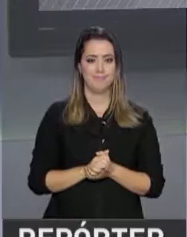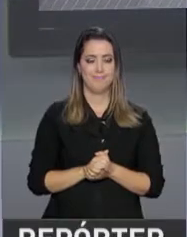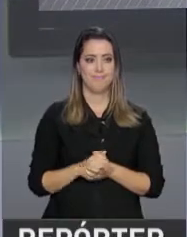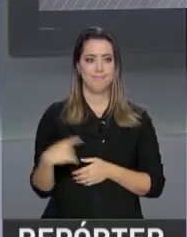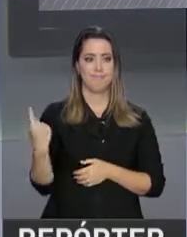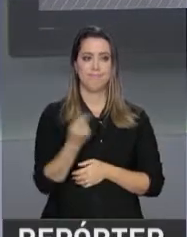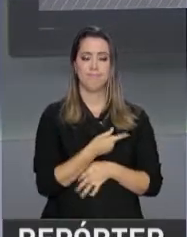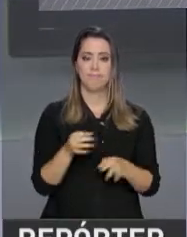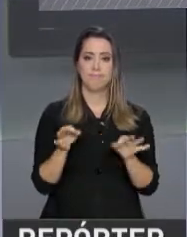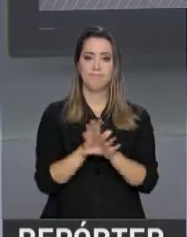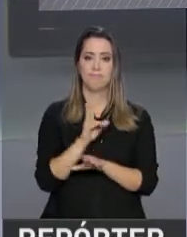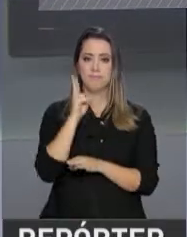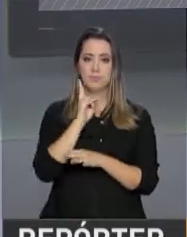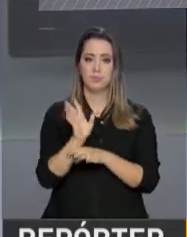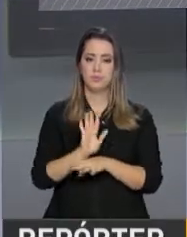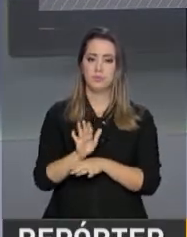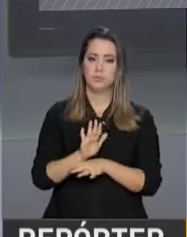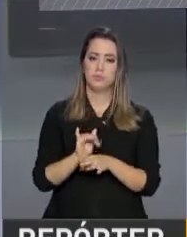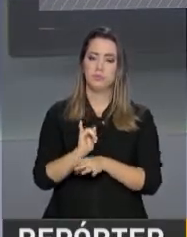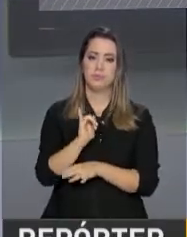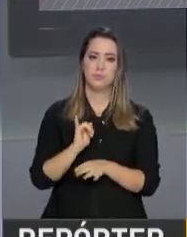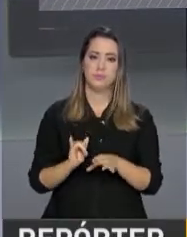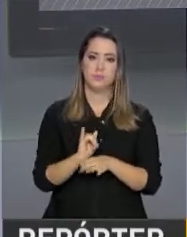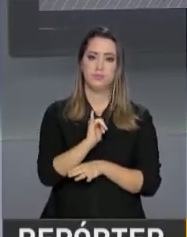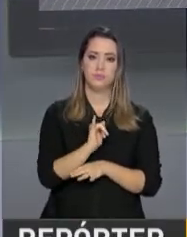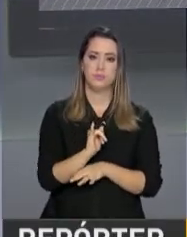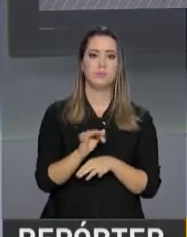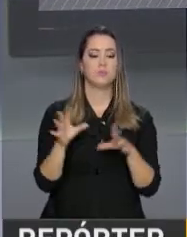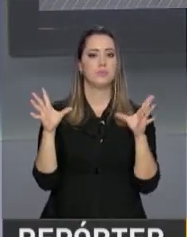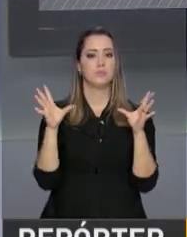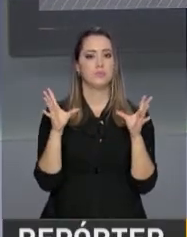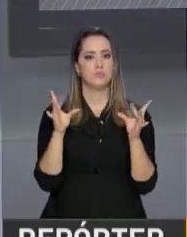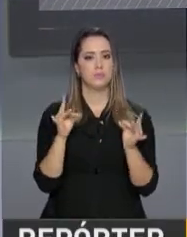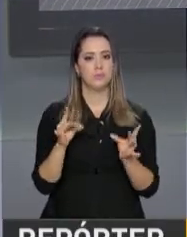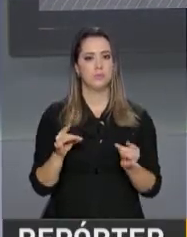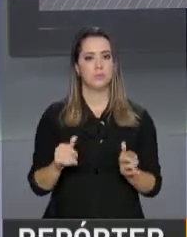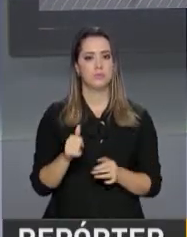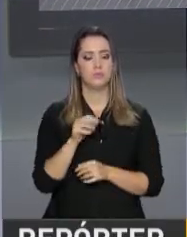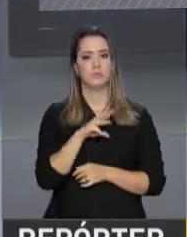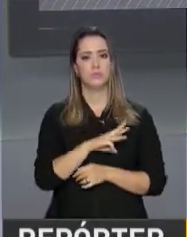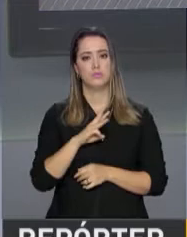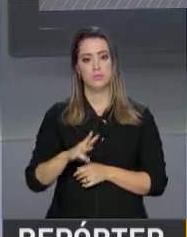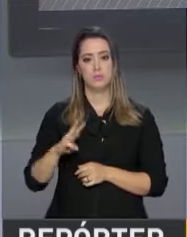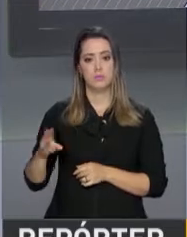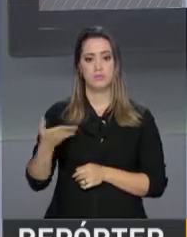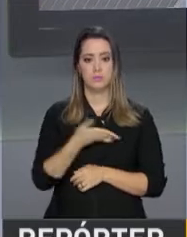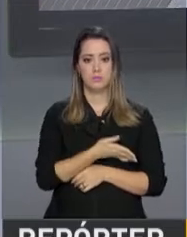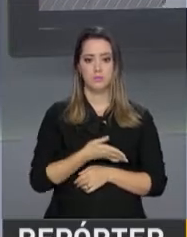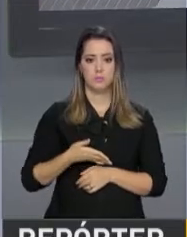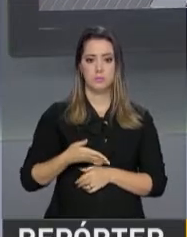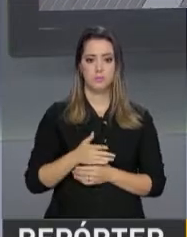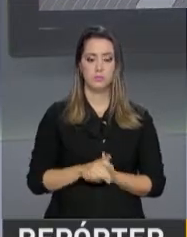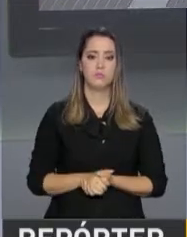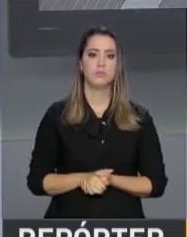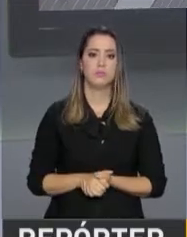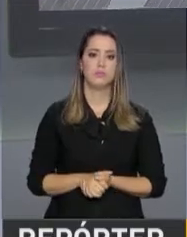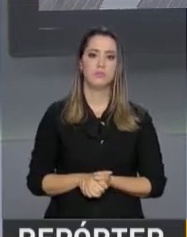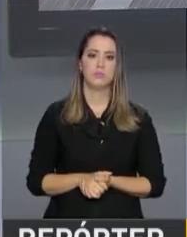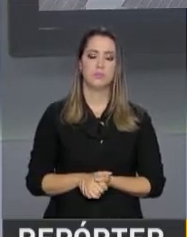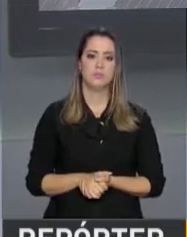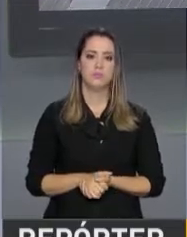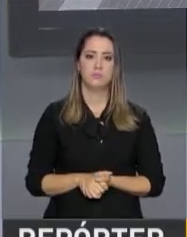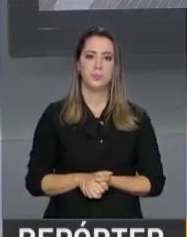nós ficamos por aqui você pode rever as reportagens no youtube toda a nossa programação também está na página da nbr na